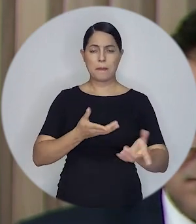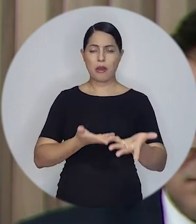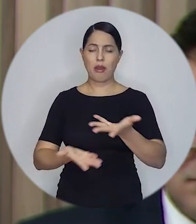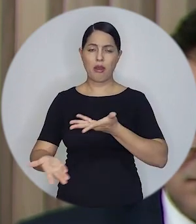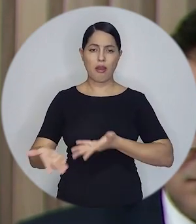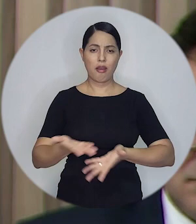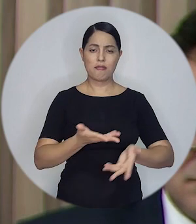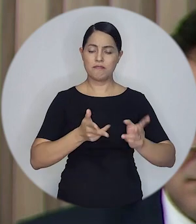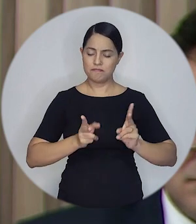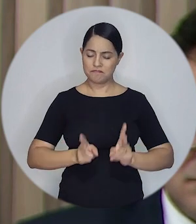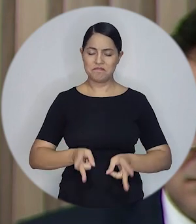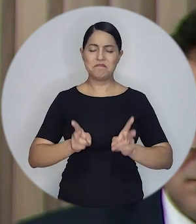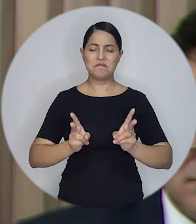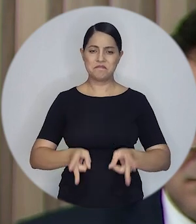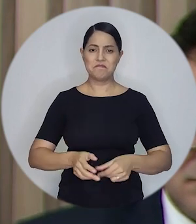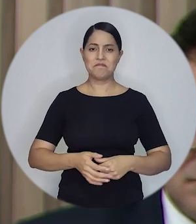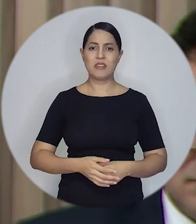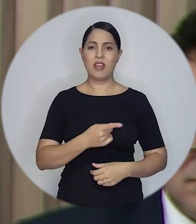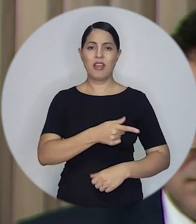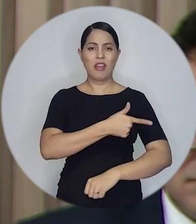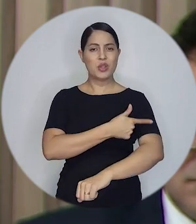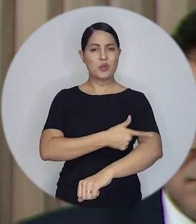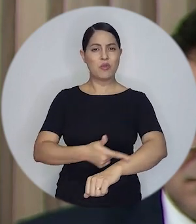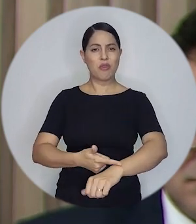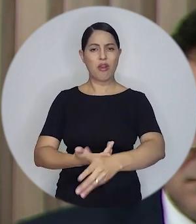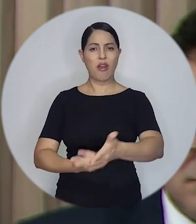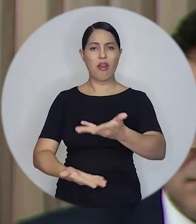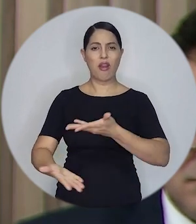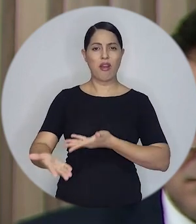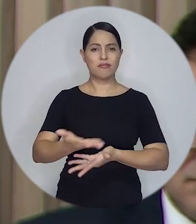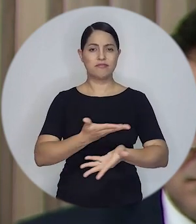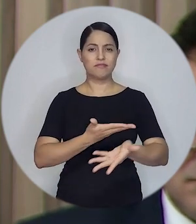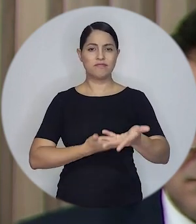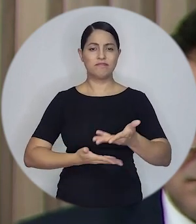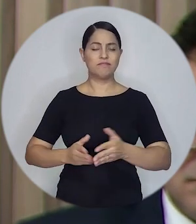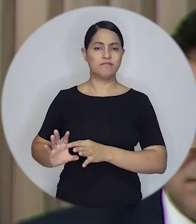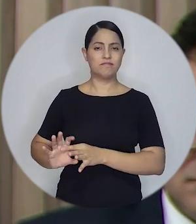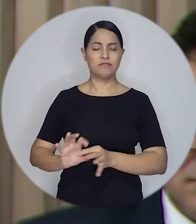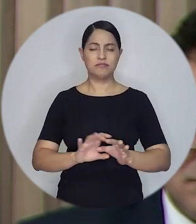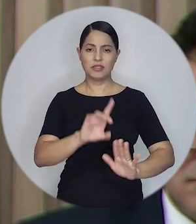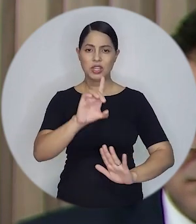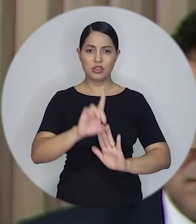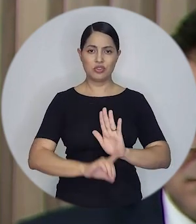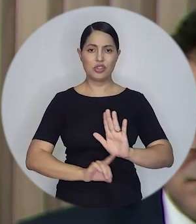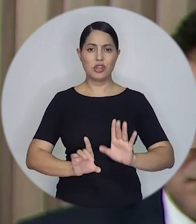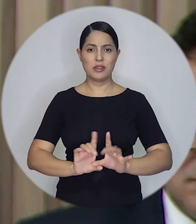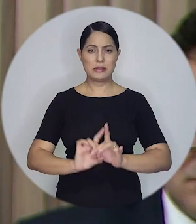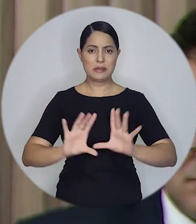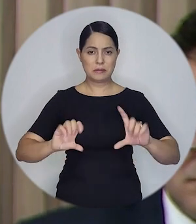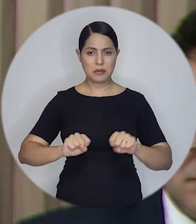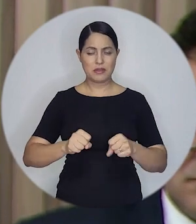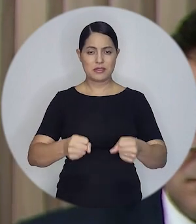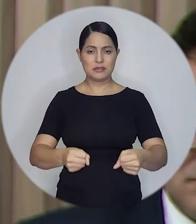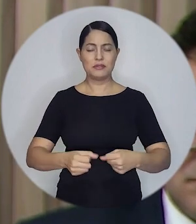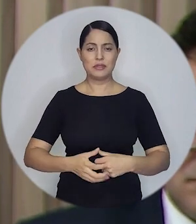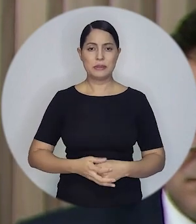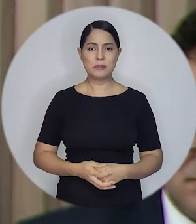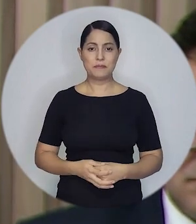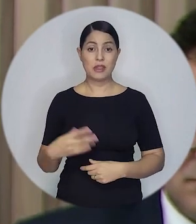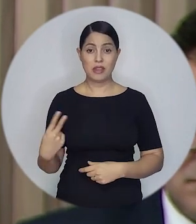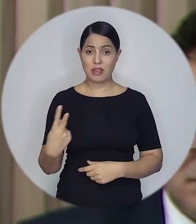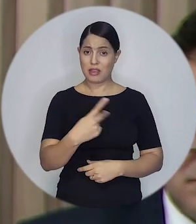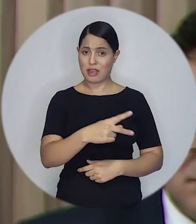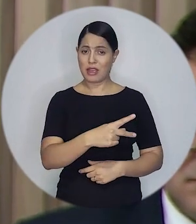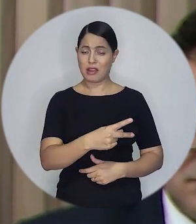e advogados. É sempre dedicado e intransigente na defesa do Estado Democrático de Direito, no aprimoramento